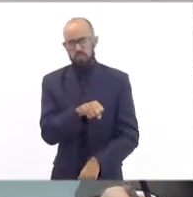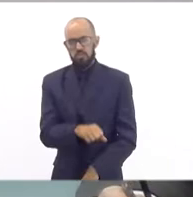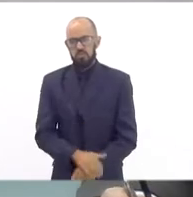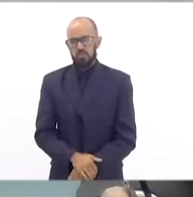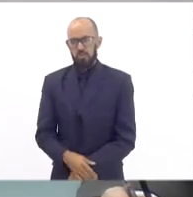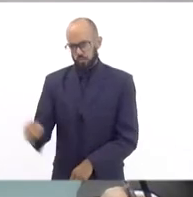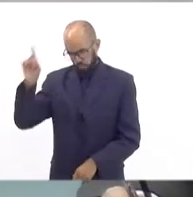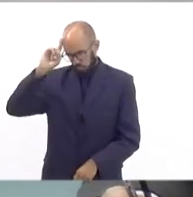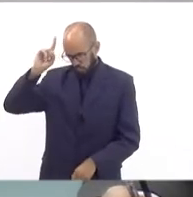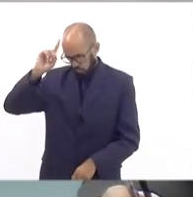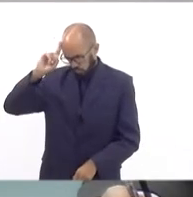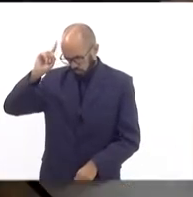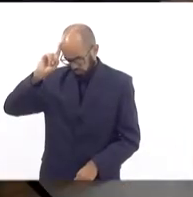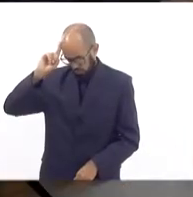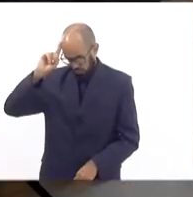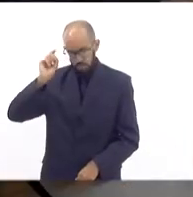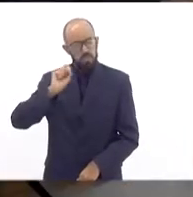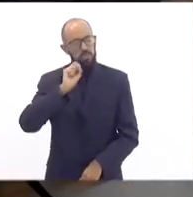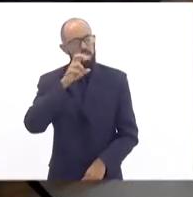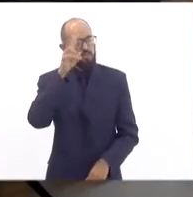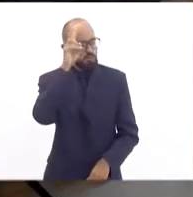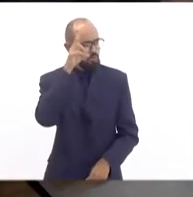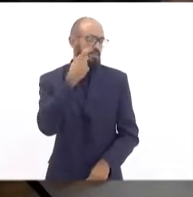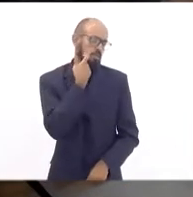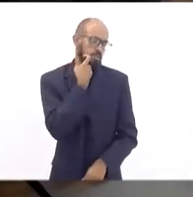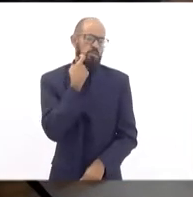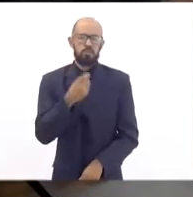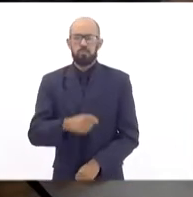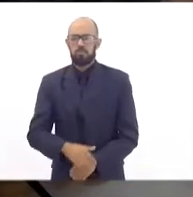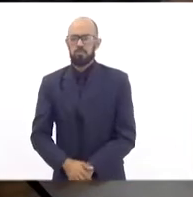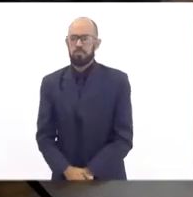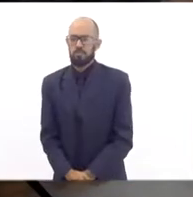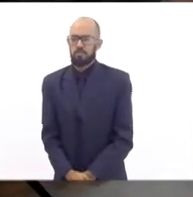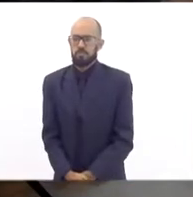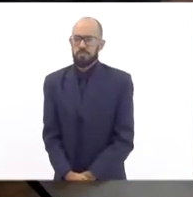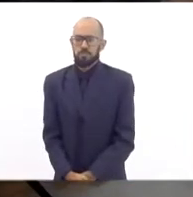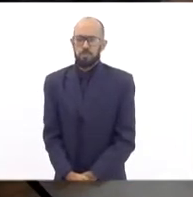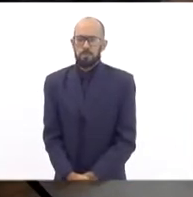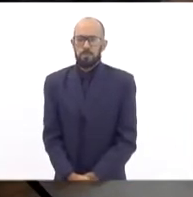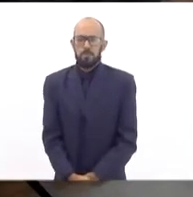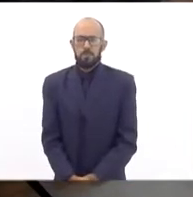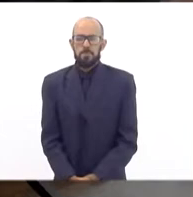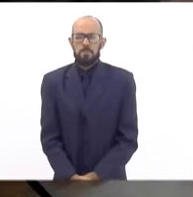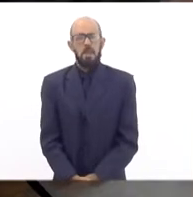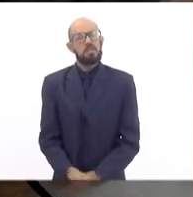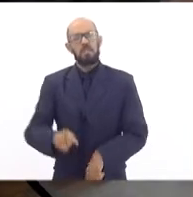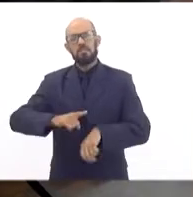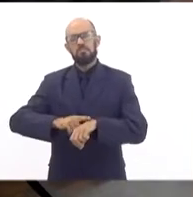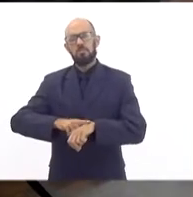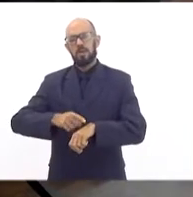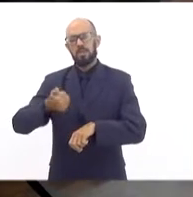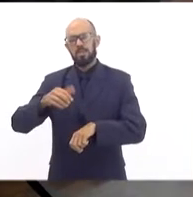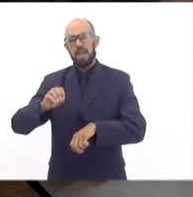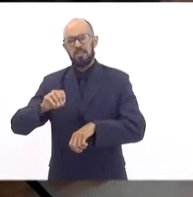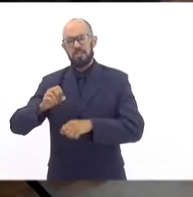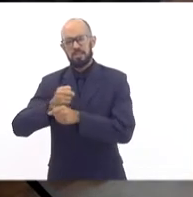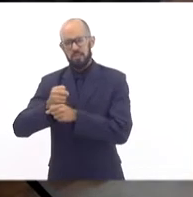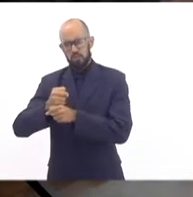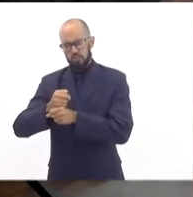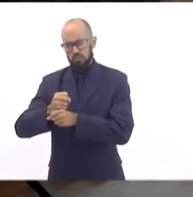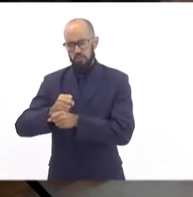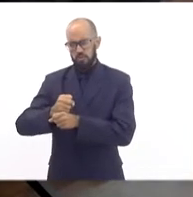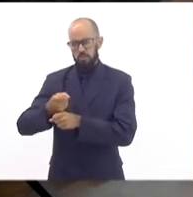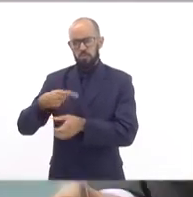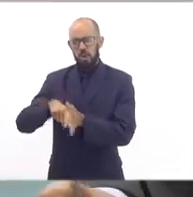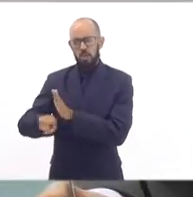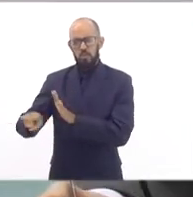Regularmente, diariamente? De segunda a sexta. De segunda a sexta. E nesse período de 10 anos, você observou